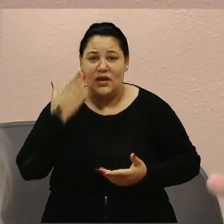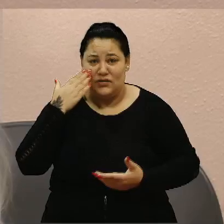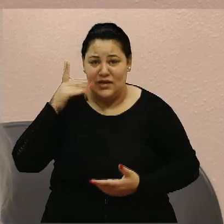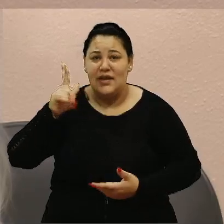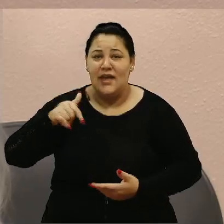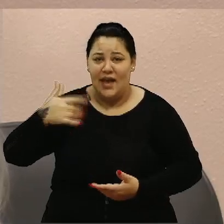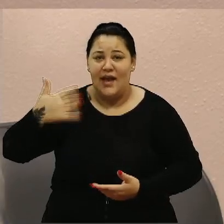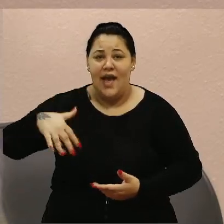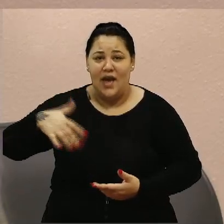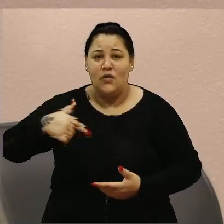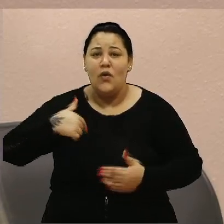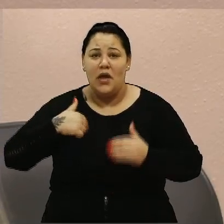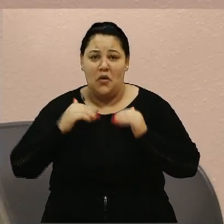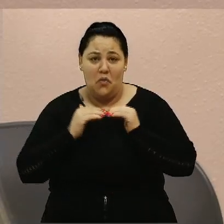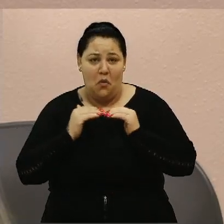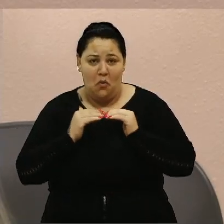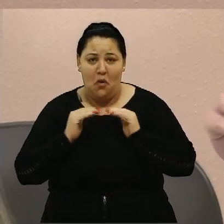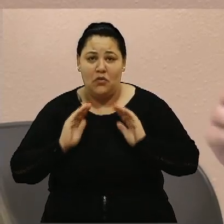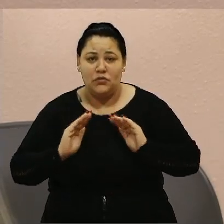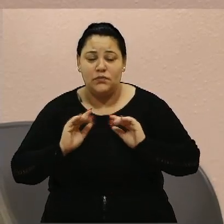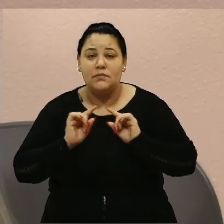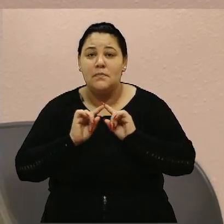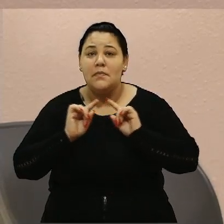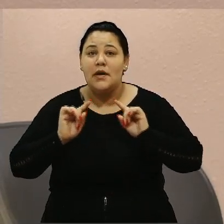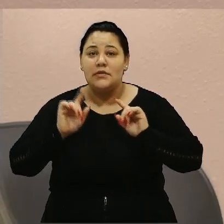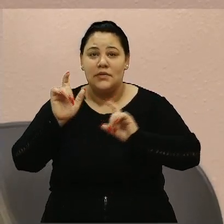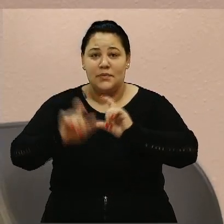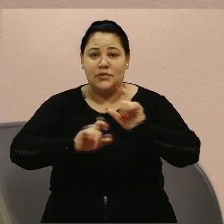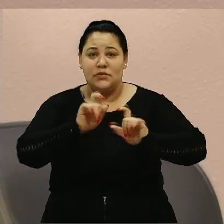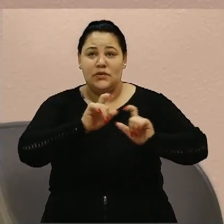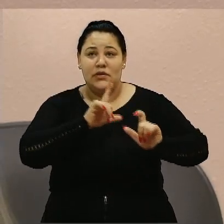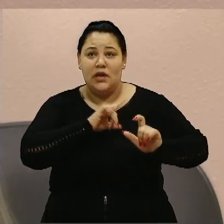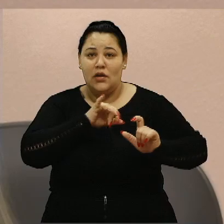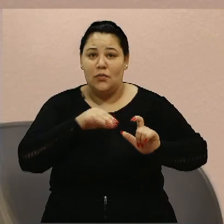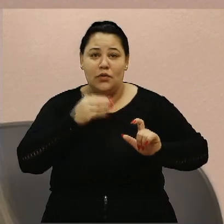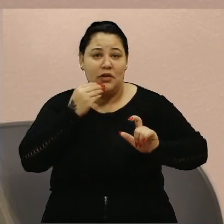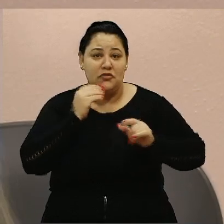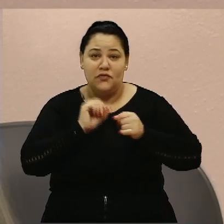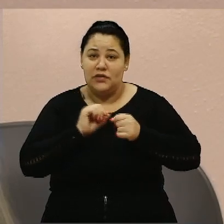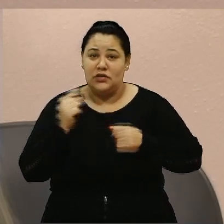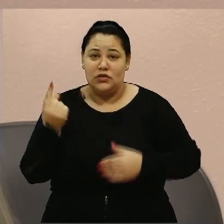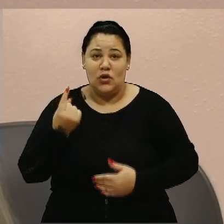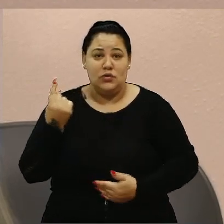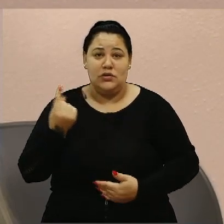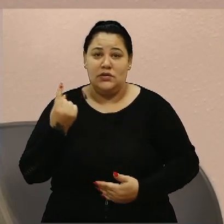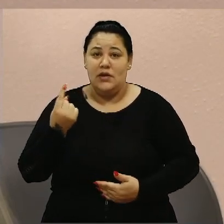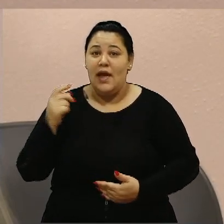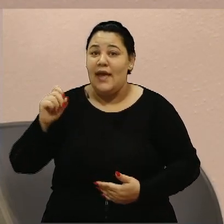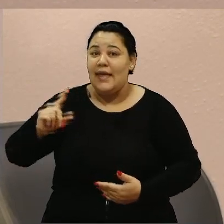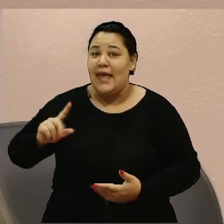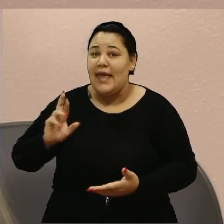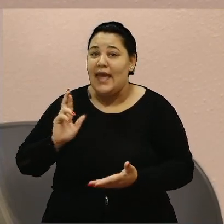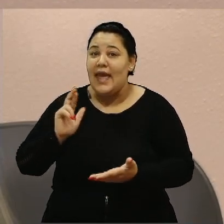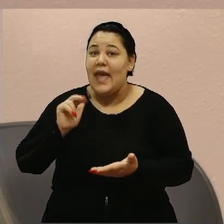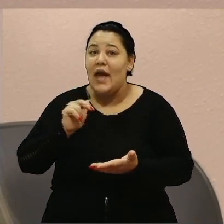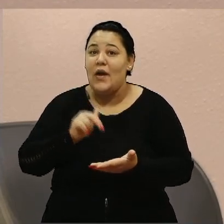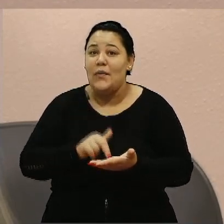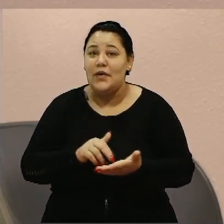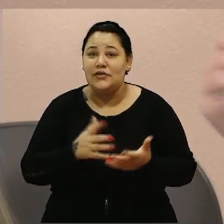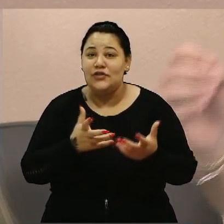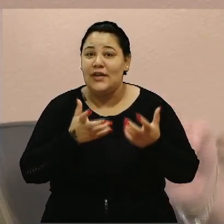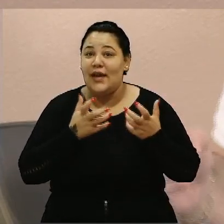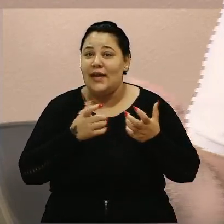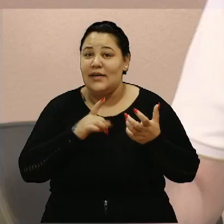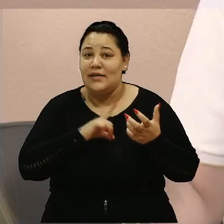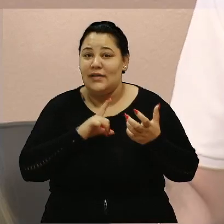eu concordo, mas a pessoa tem a possibilidade de fazer por conta. Quem realmente quer, quem tem o